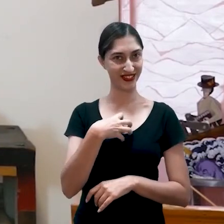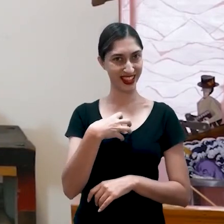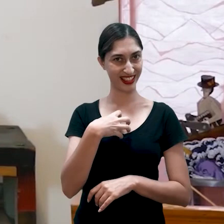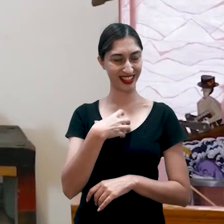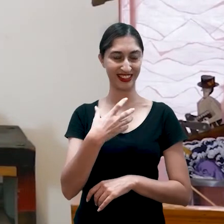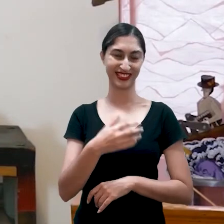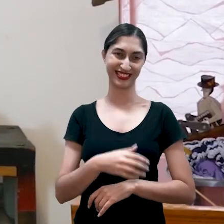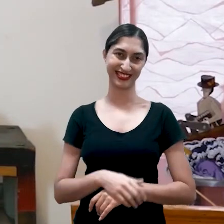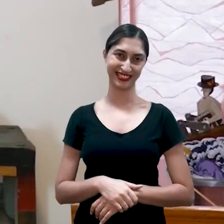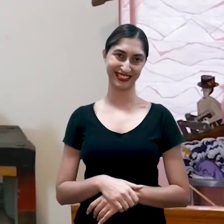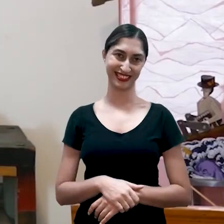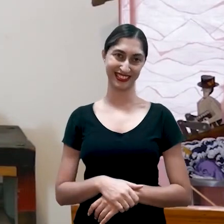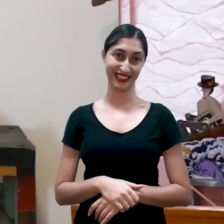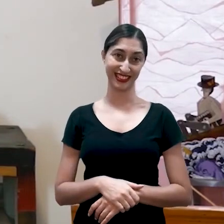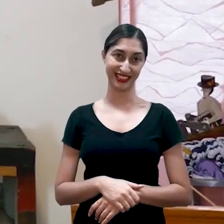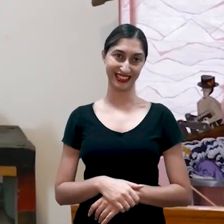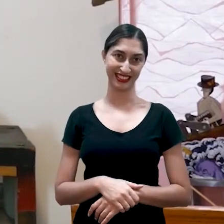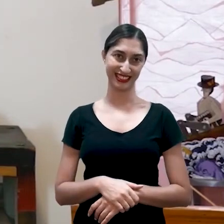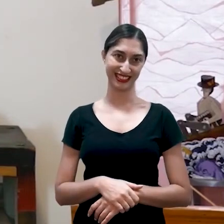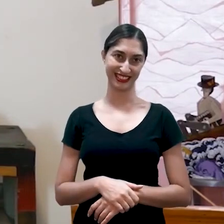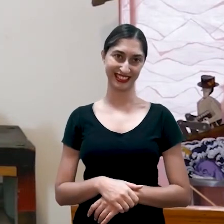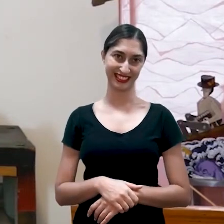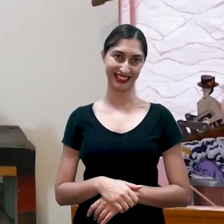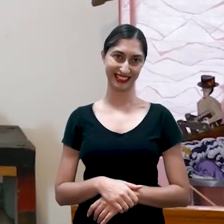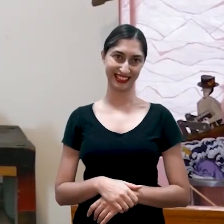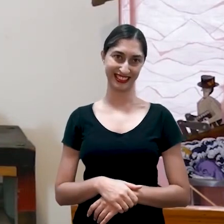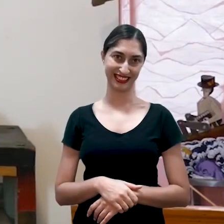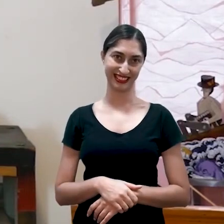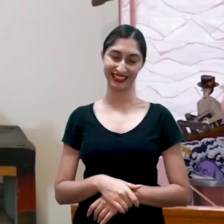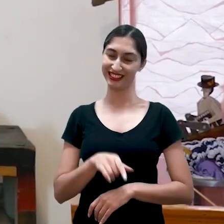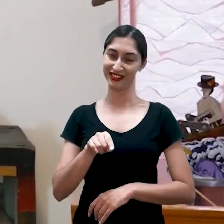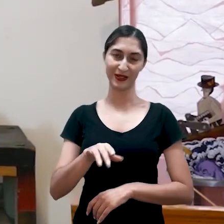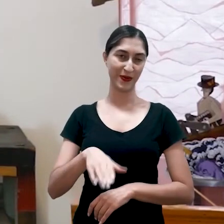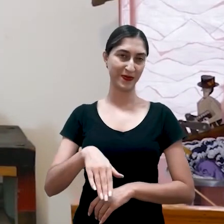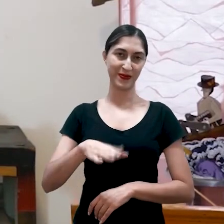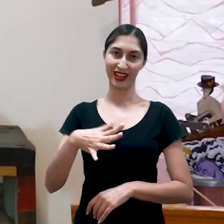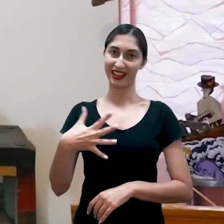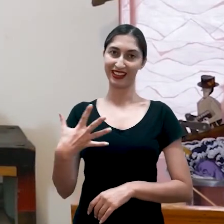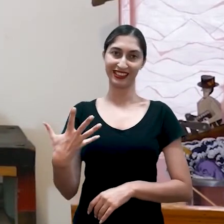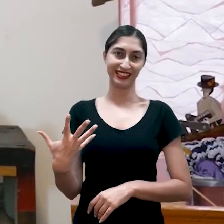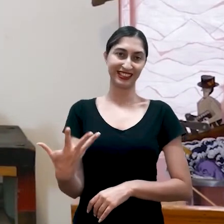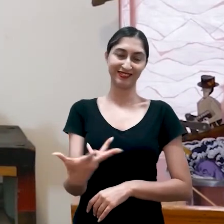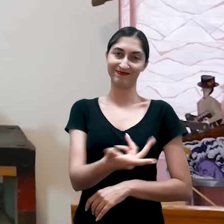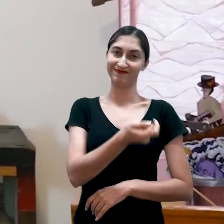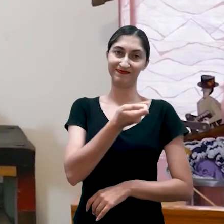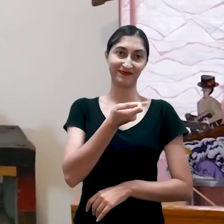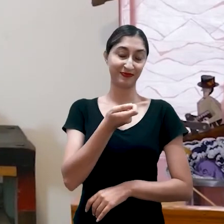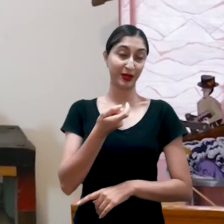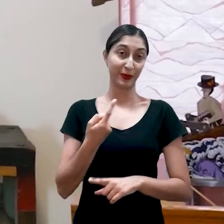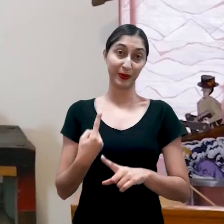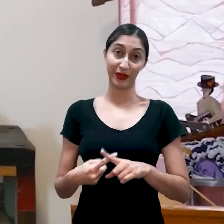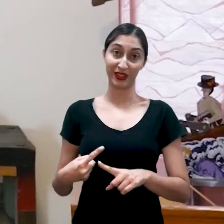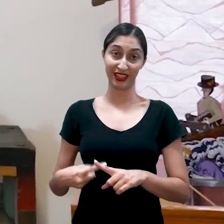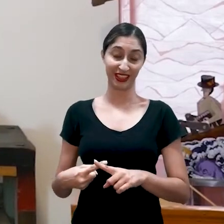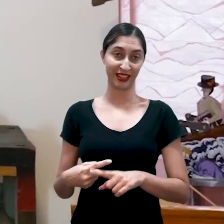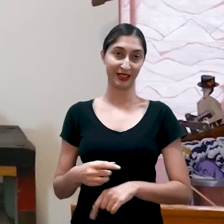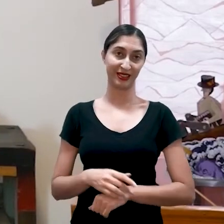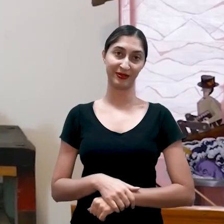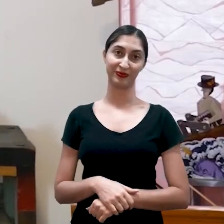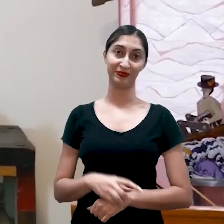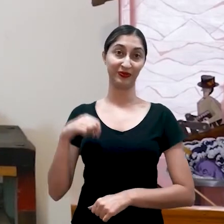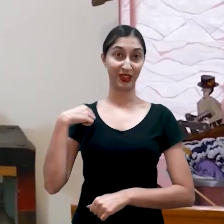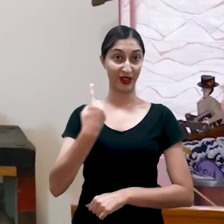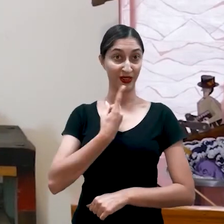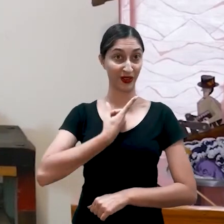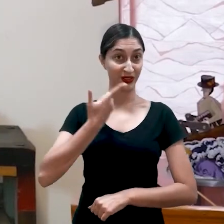afeto. E isso que é o mais rico, porque a gente acaba